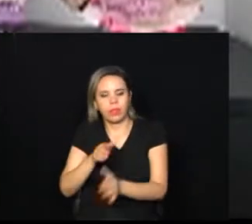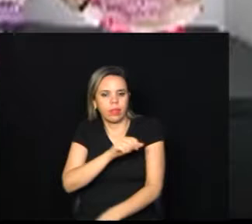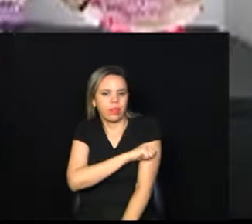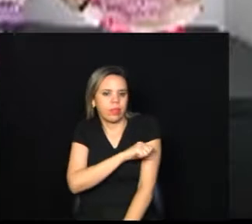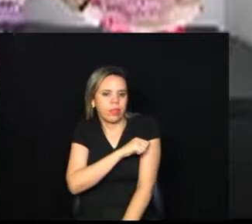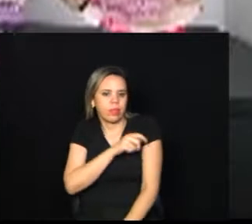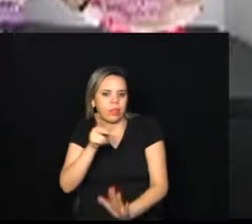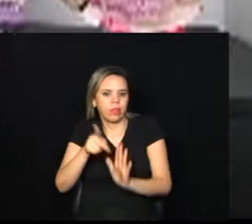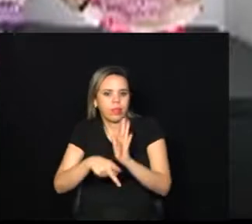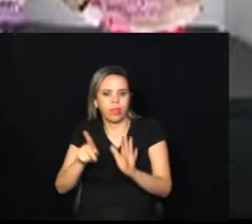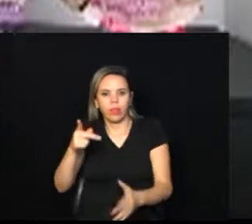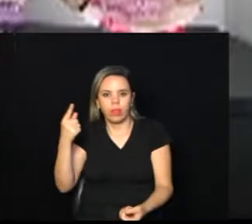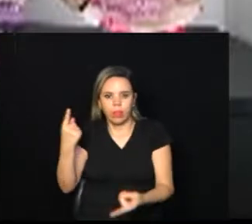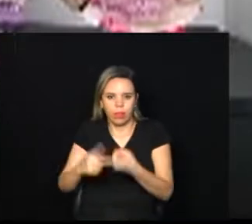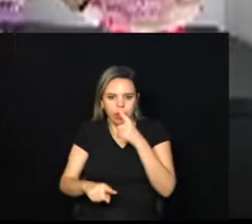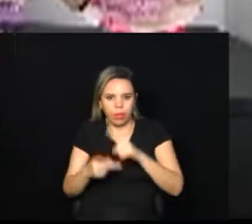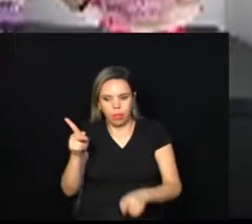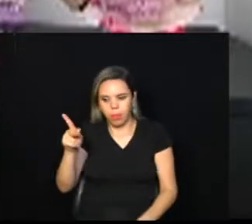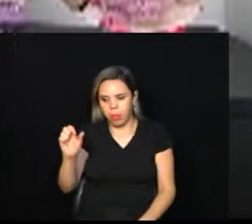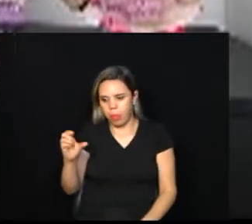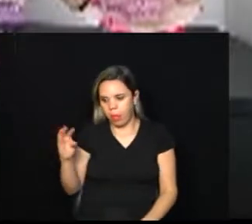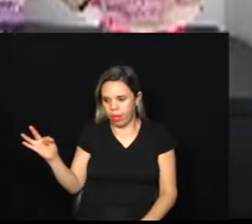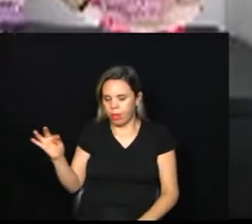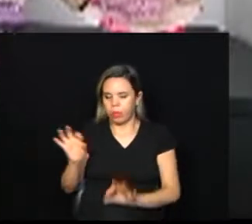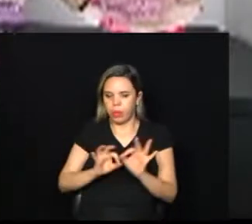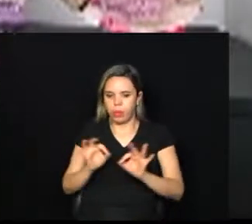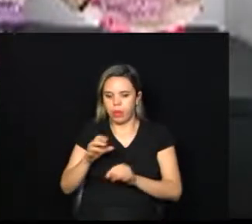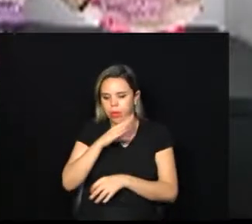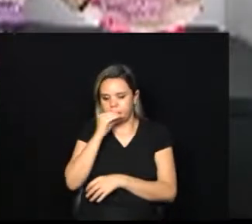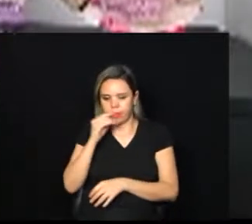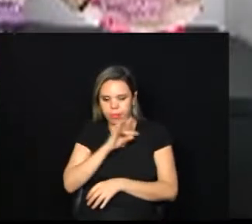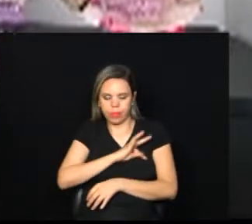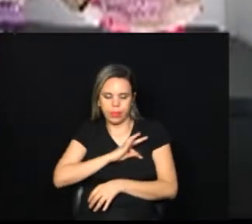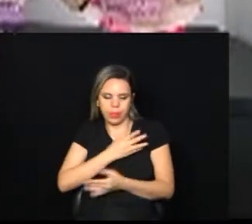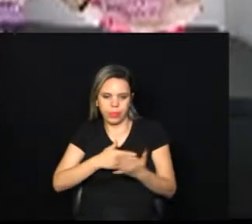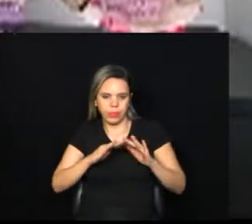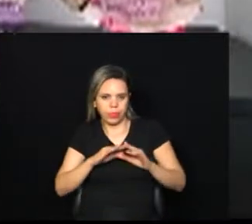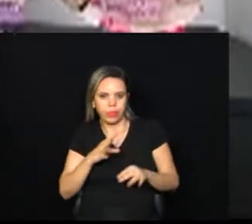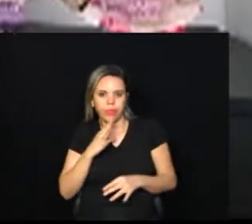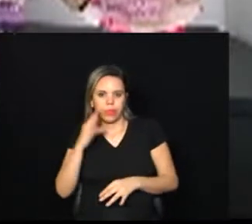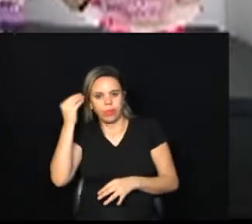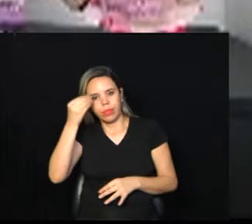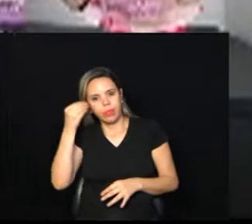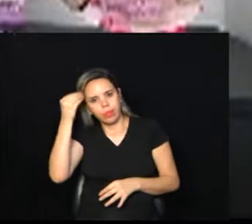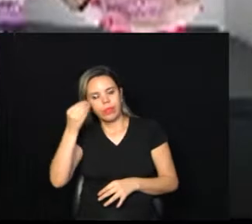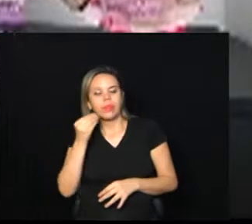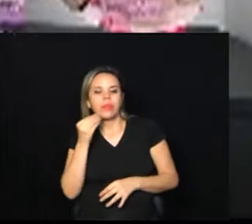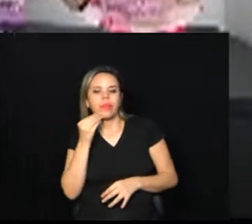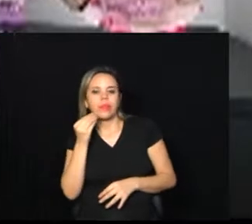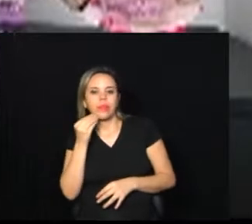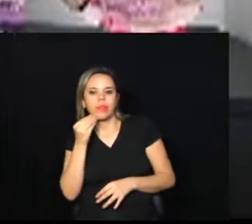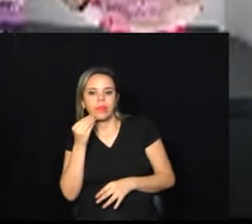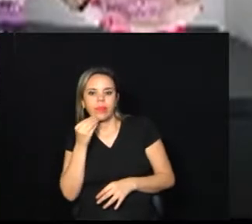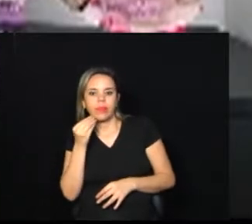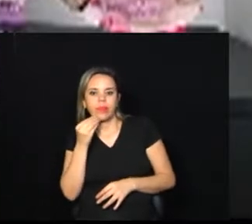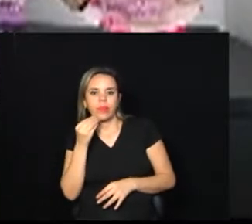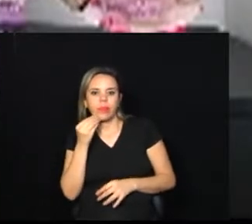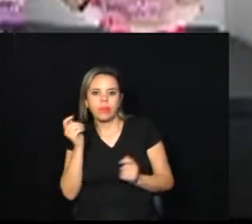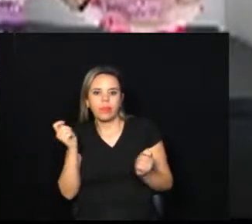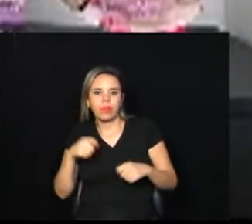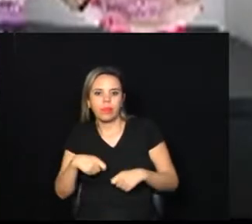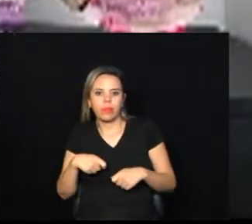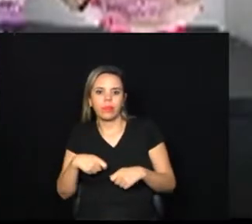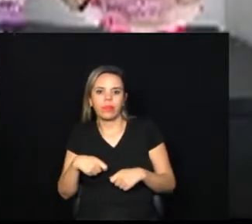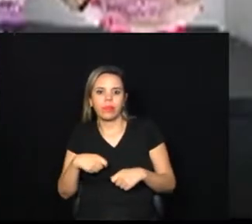projeto Pacto, que é Preparando Adolescentes para o Colégio Técnico, conhecimento, oportunidade para poder